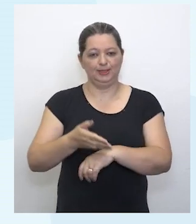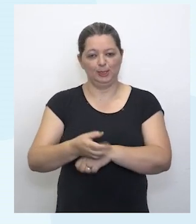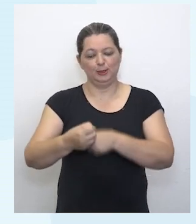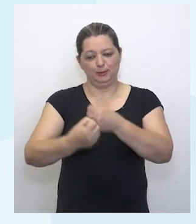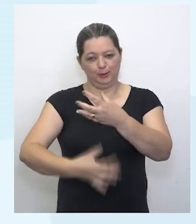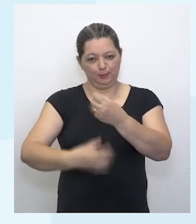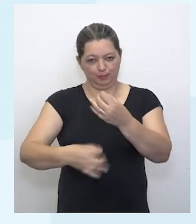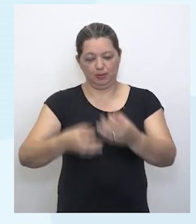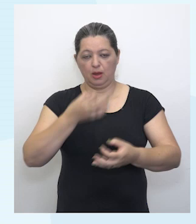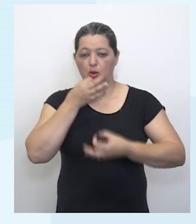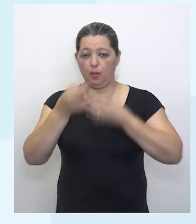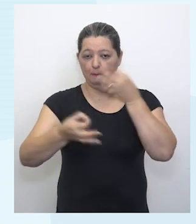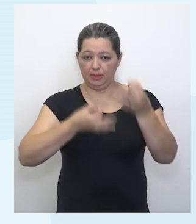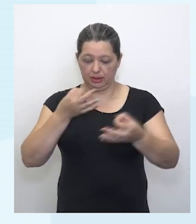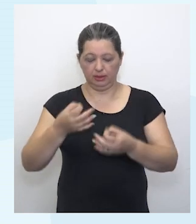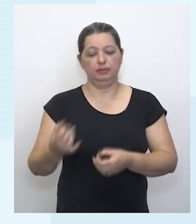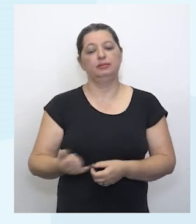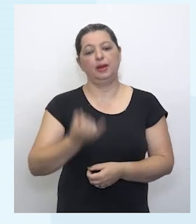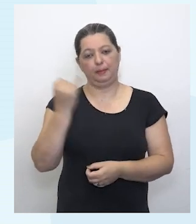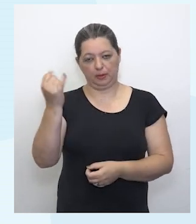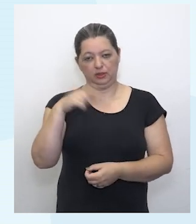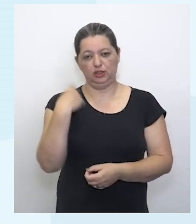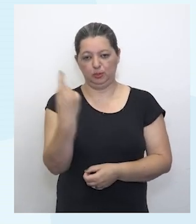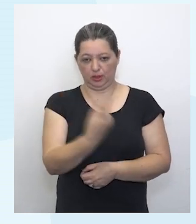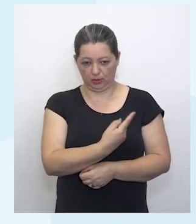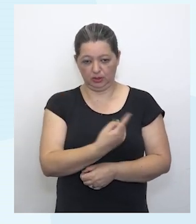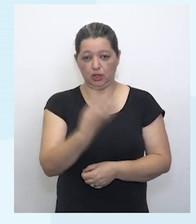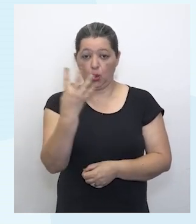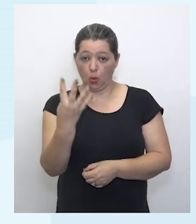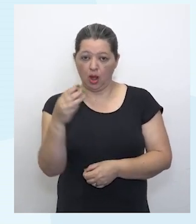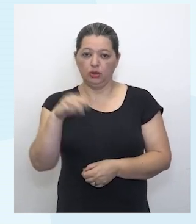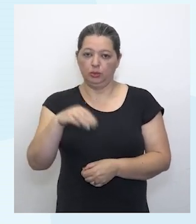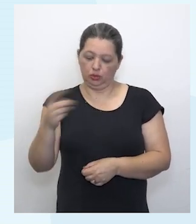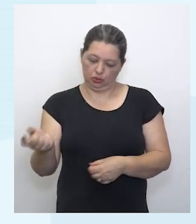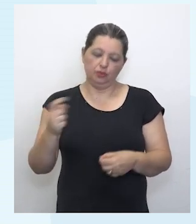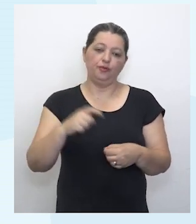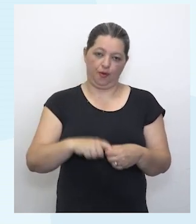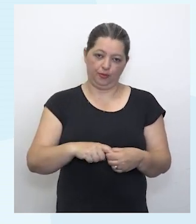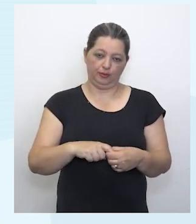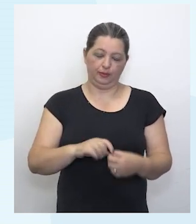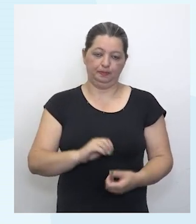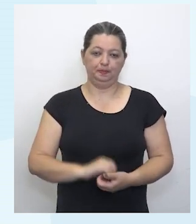sua opinião para a gente, ela é muito importante para nós. Daqui a 4 minutos nós retornamos.